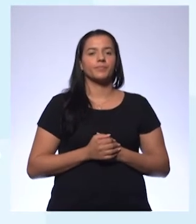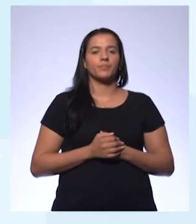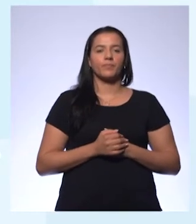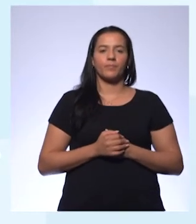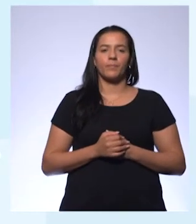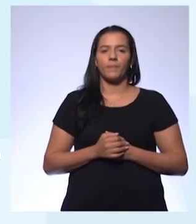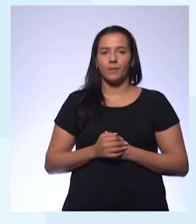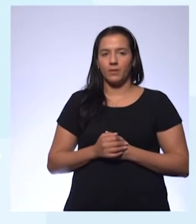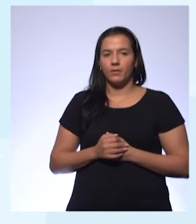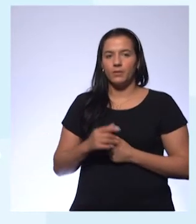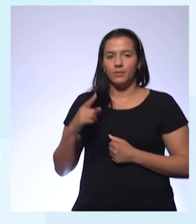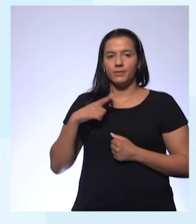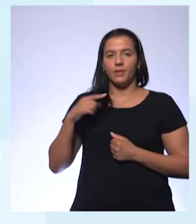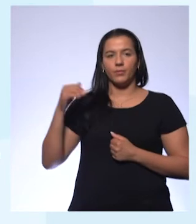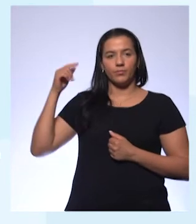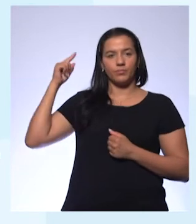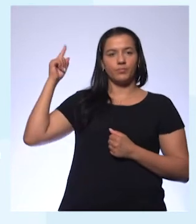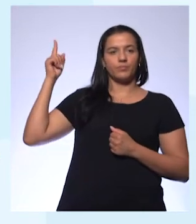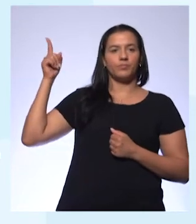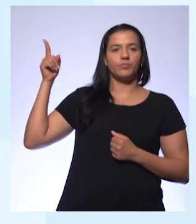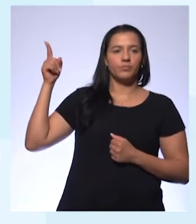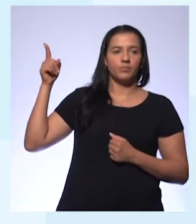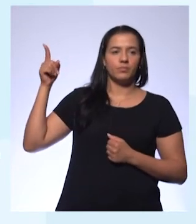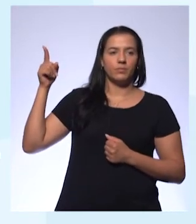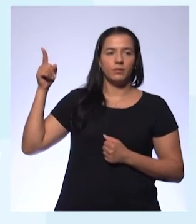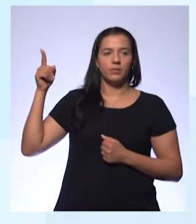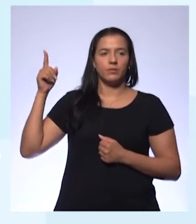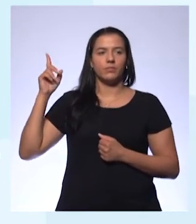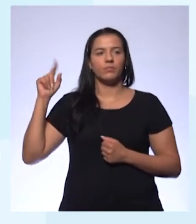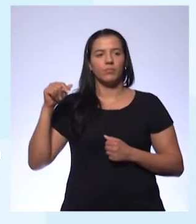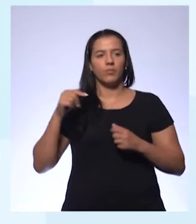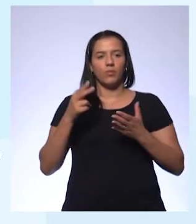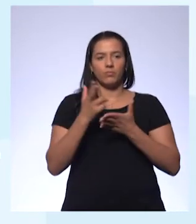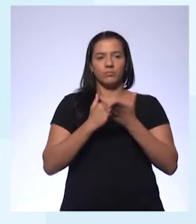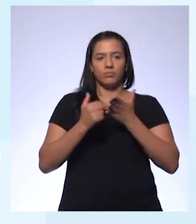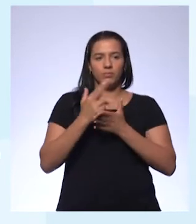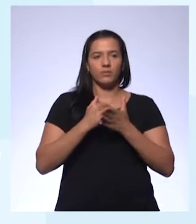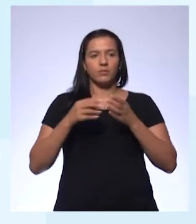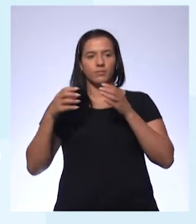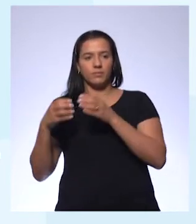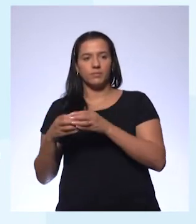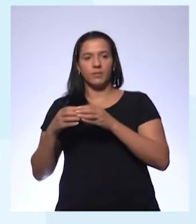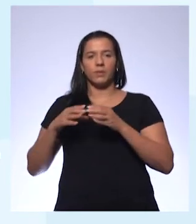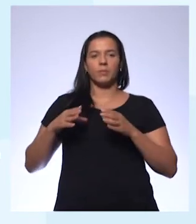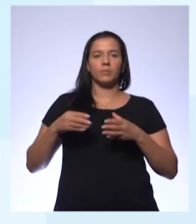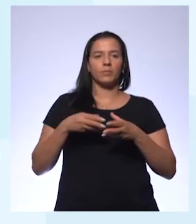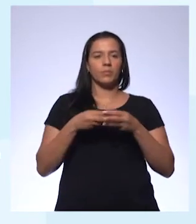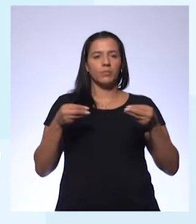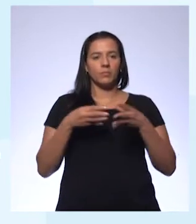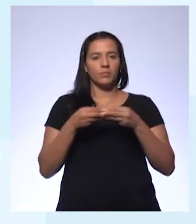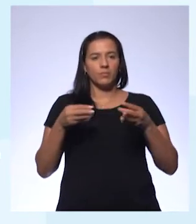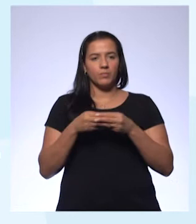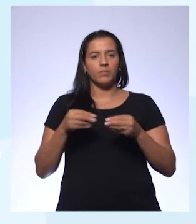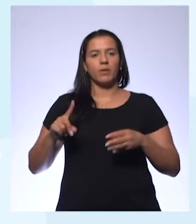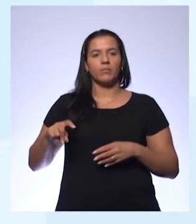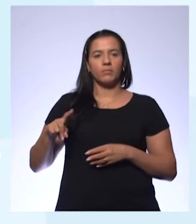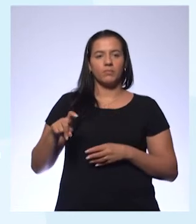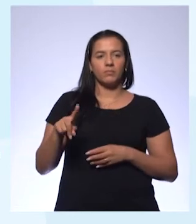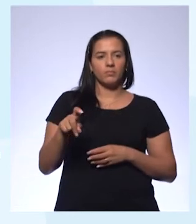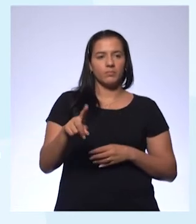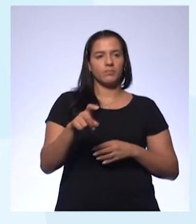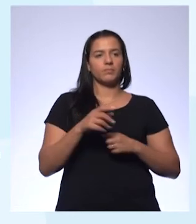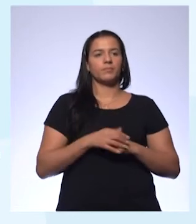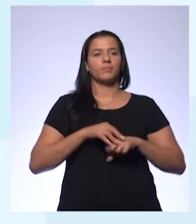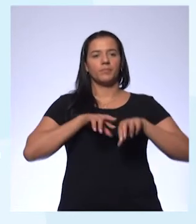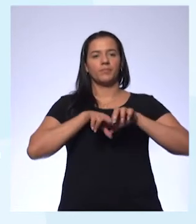você vai ter o de cima, que é um desenho, é um flagelado, né? E você vai ter uma ameba, um paramécio, e depois você tem ali